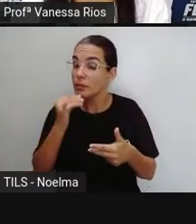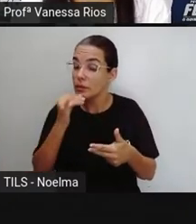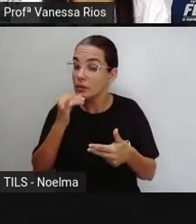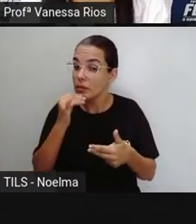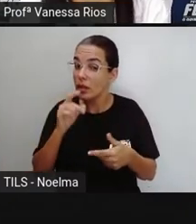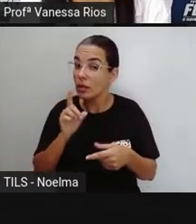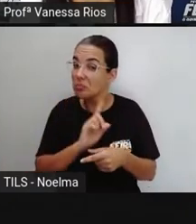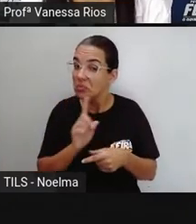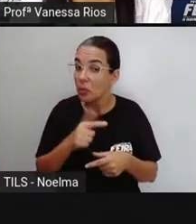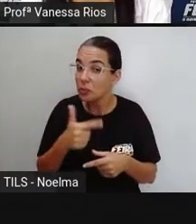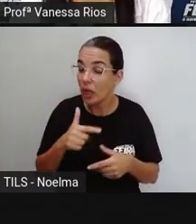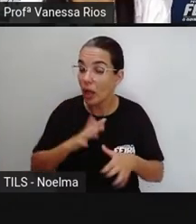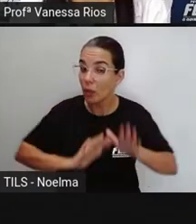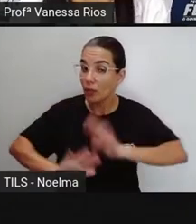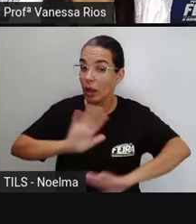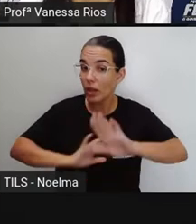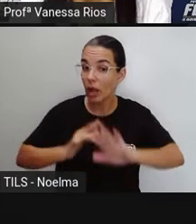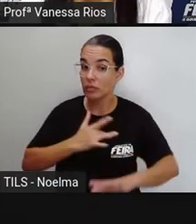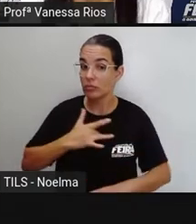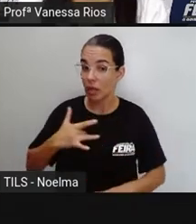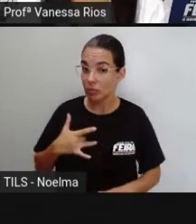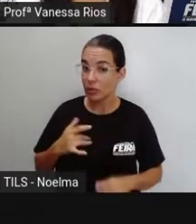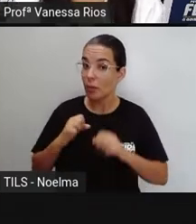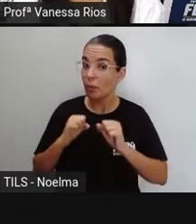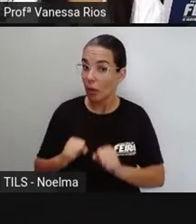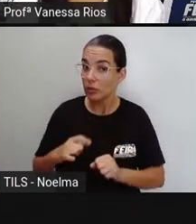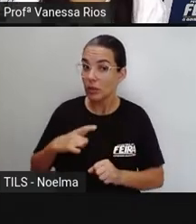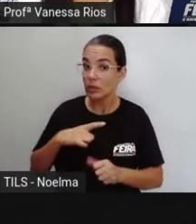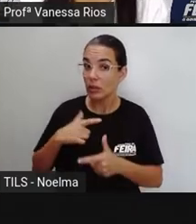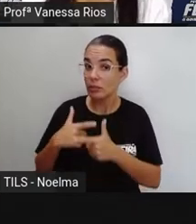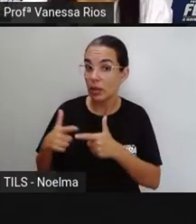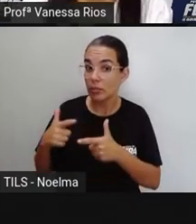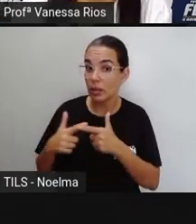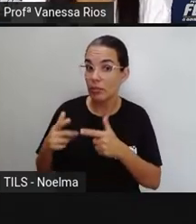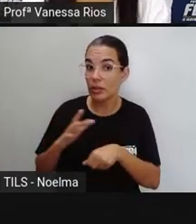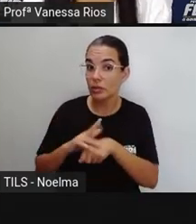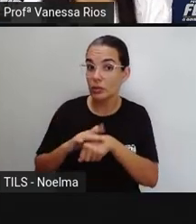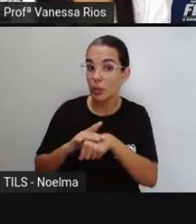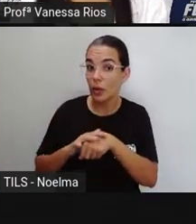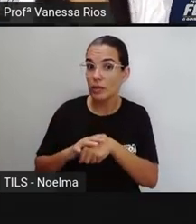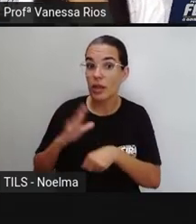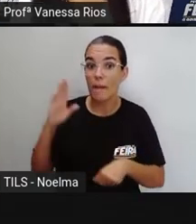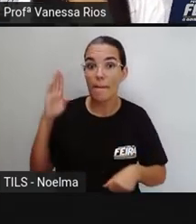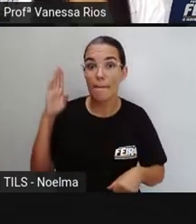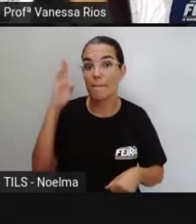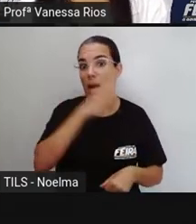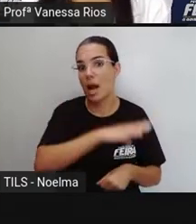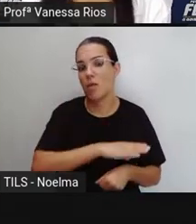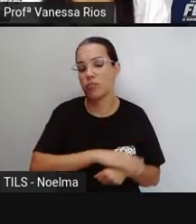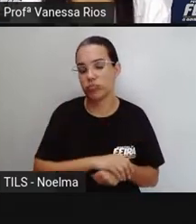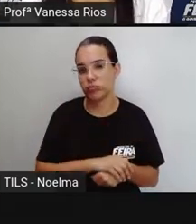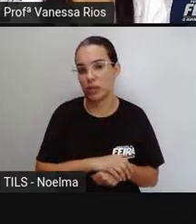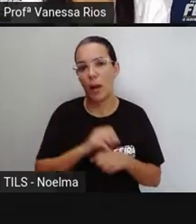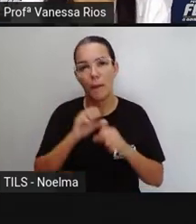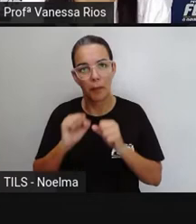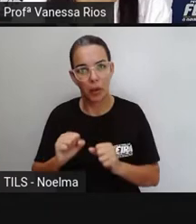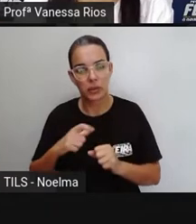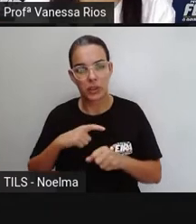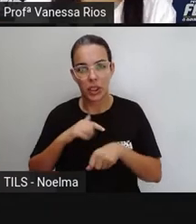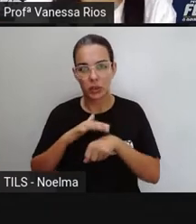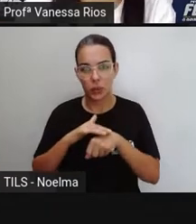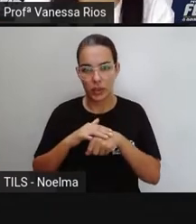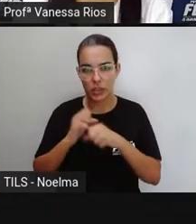nossa saúde, podem trazer doenças sérias, doenças que podem ter curas, doenças que têm tratamentos, mas que vão